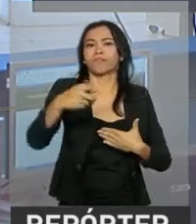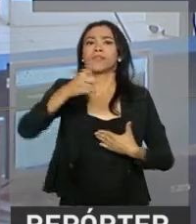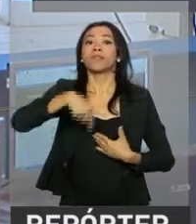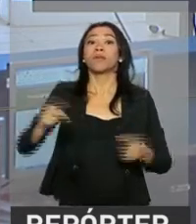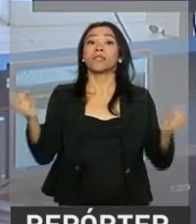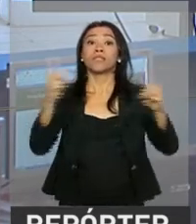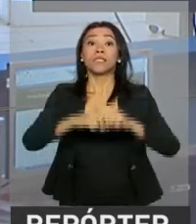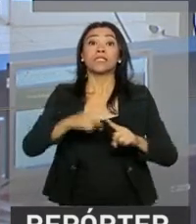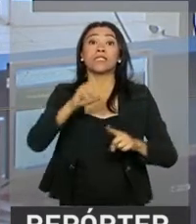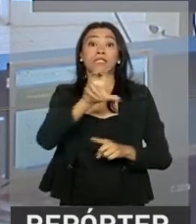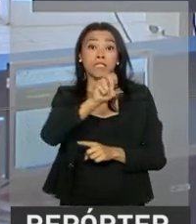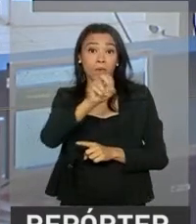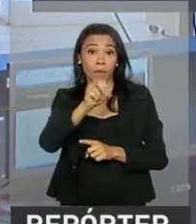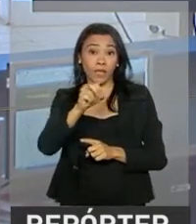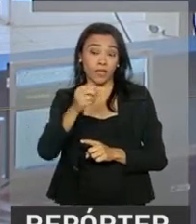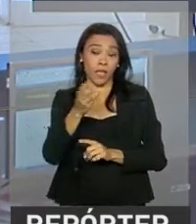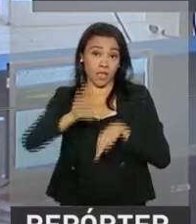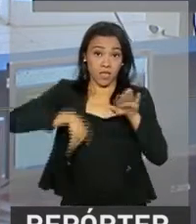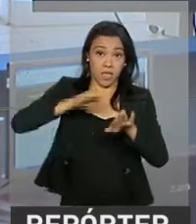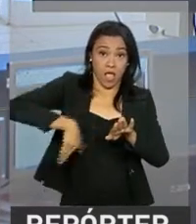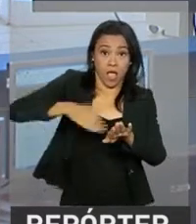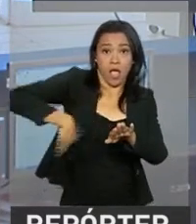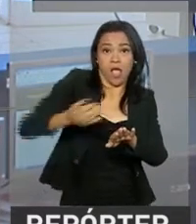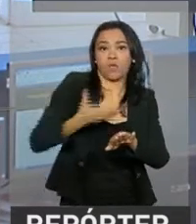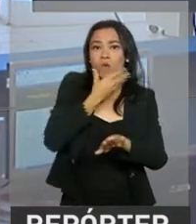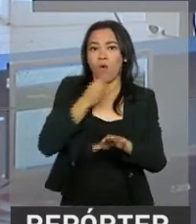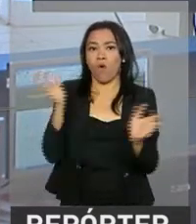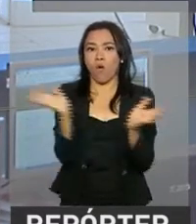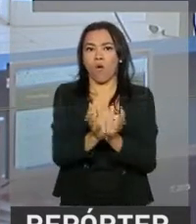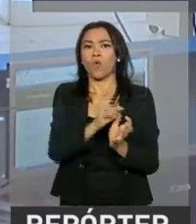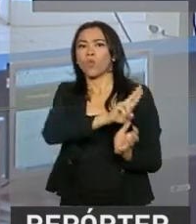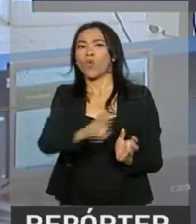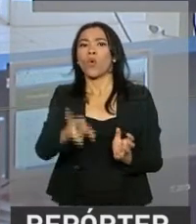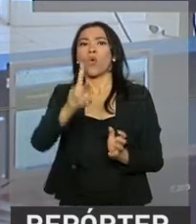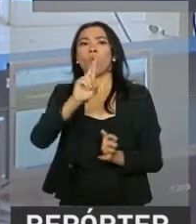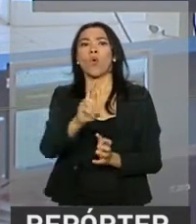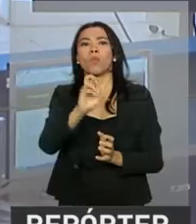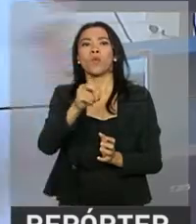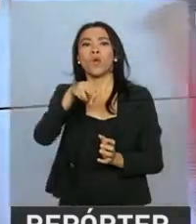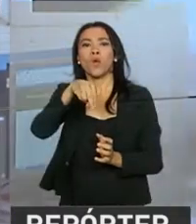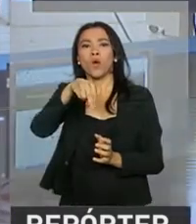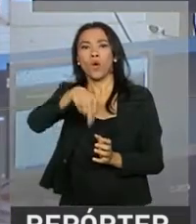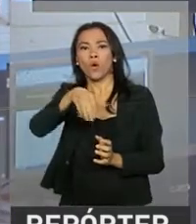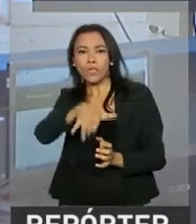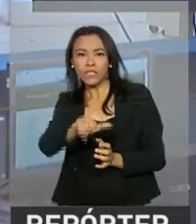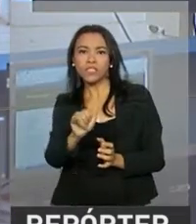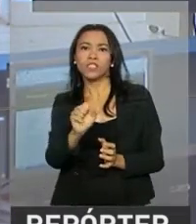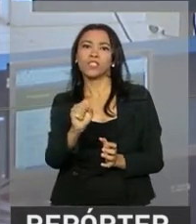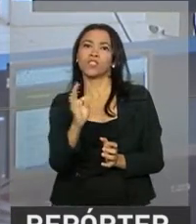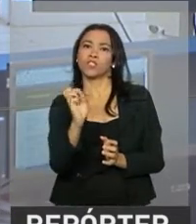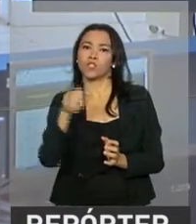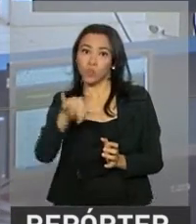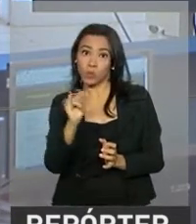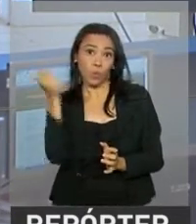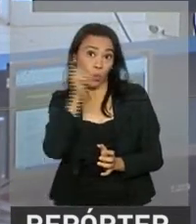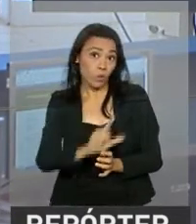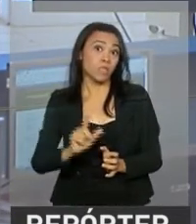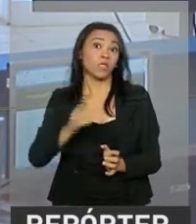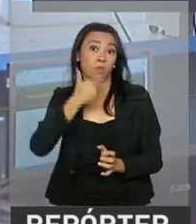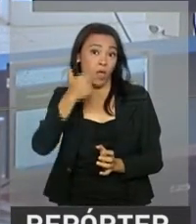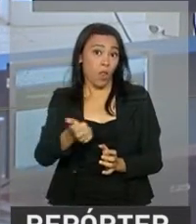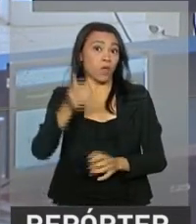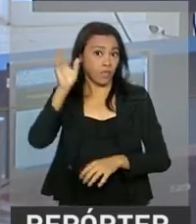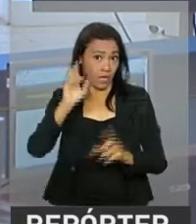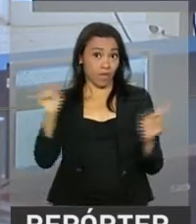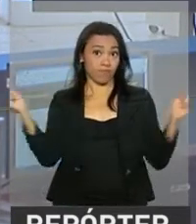classificatória dos 50 metros nado costas masculino o brasileiro ronestone Cordeiro conseguiu o sétimo melhor tempo e está na